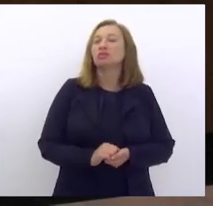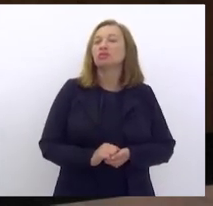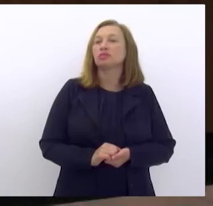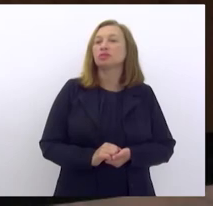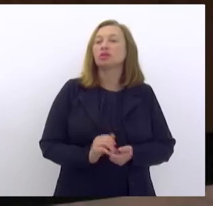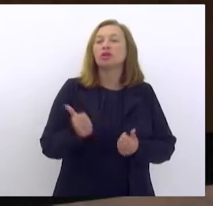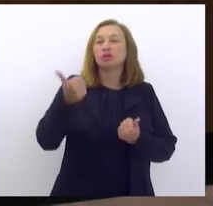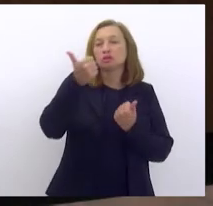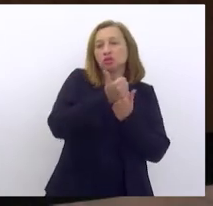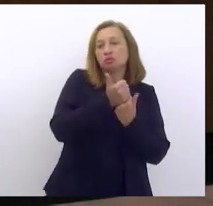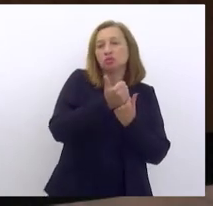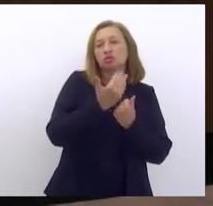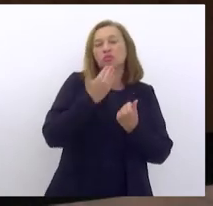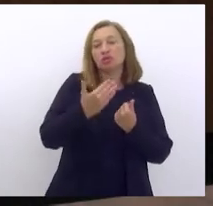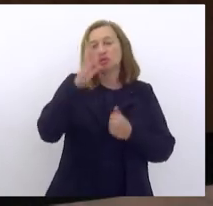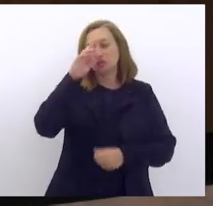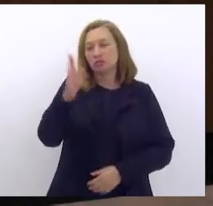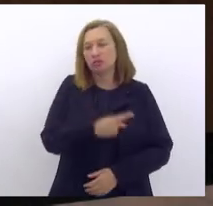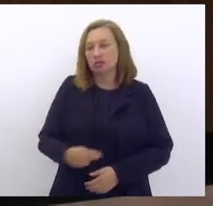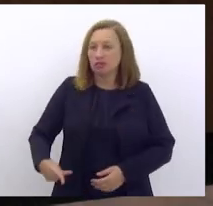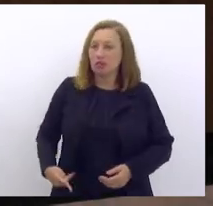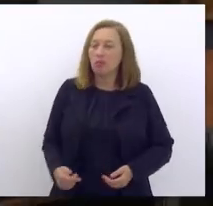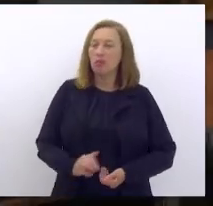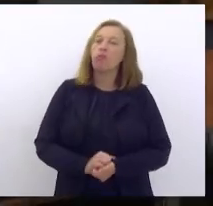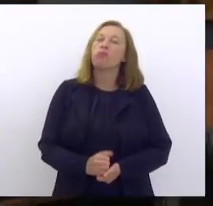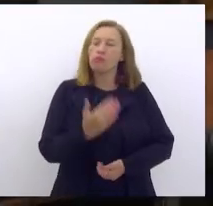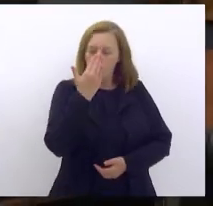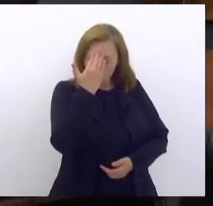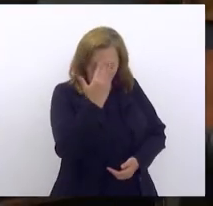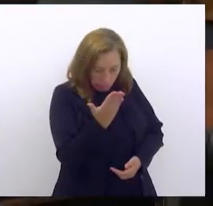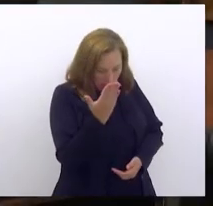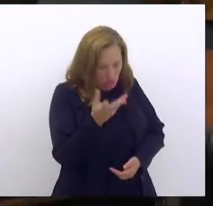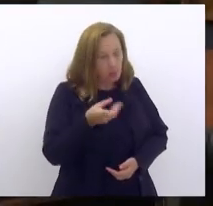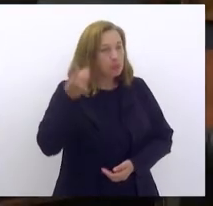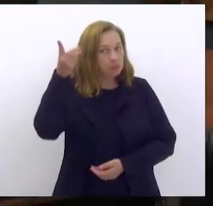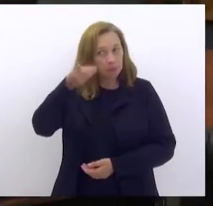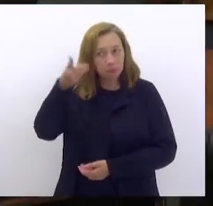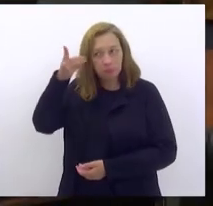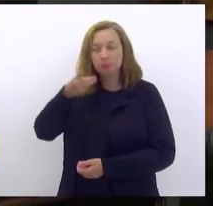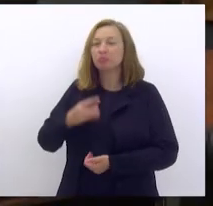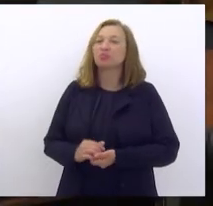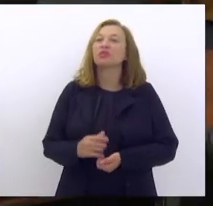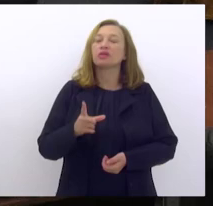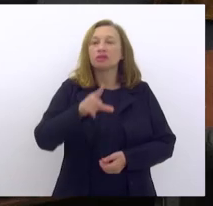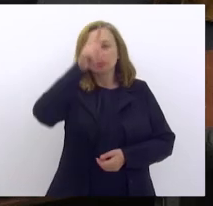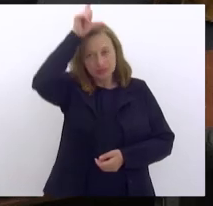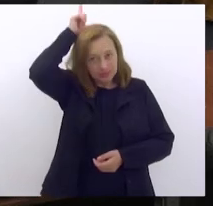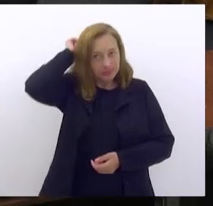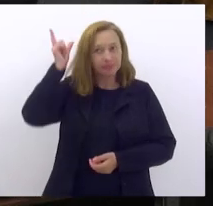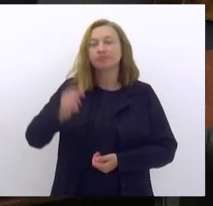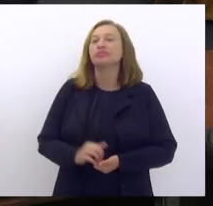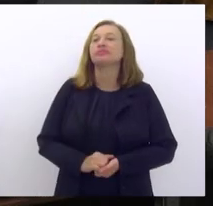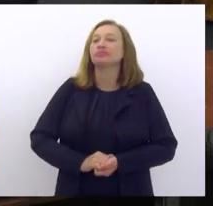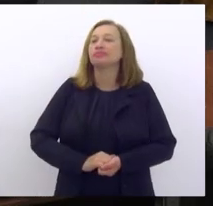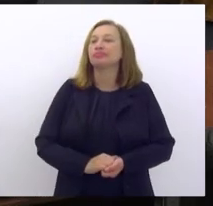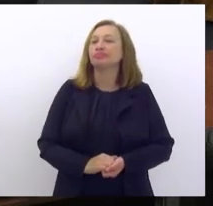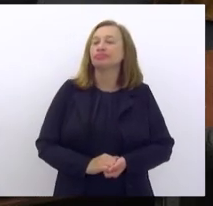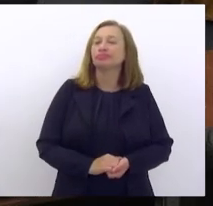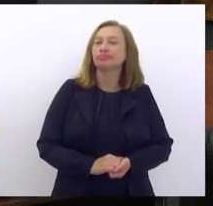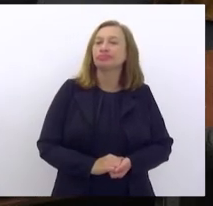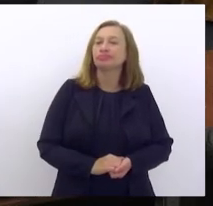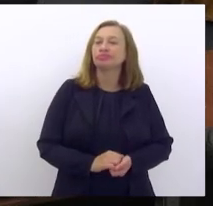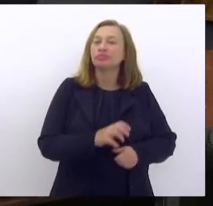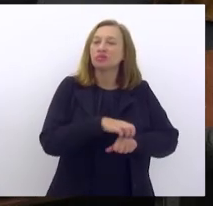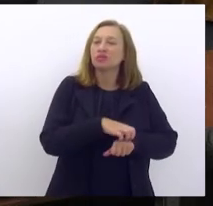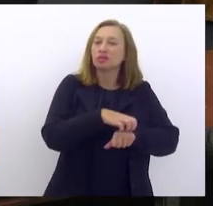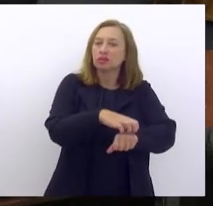por substitutivo, senhor presidente. Muito obrigado, deputado Luiz Paulo. Pelo